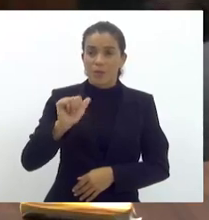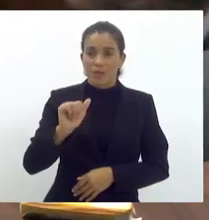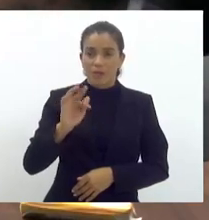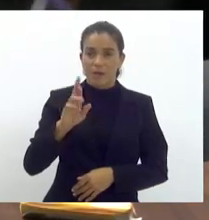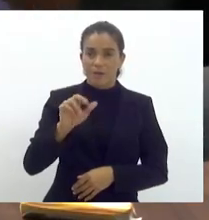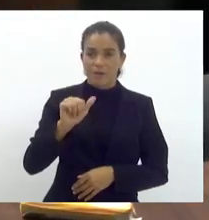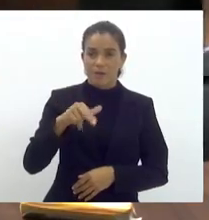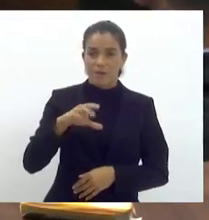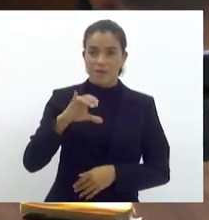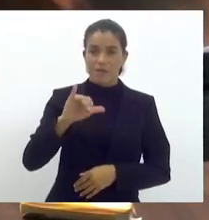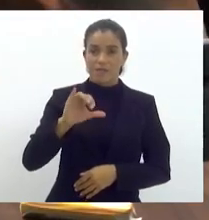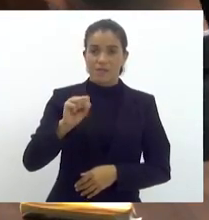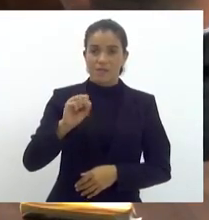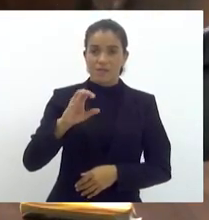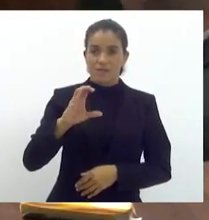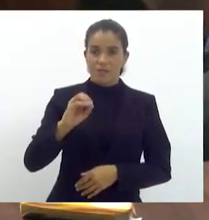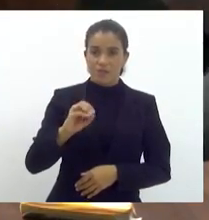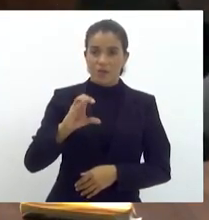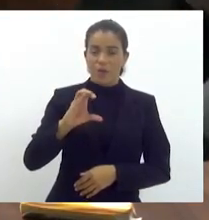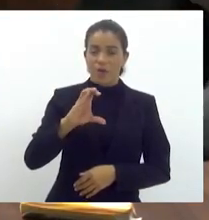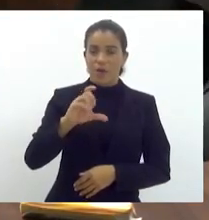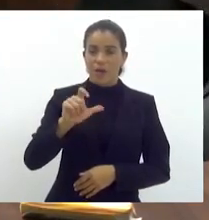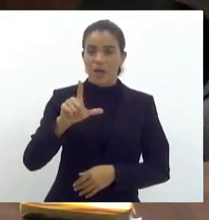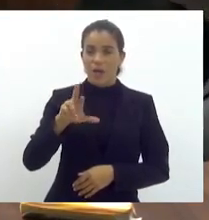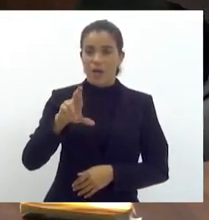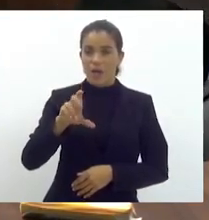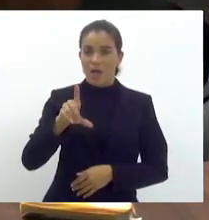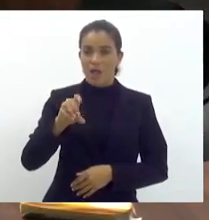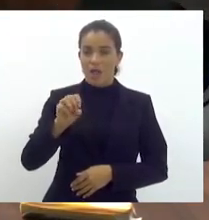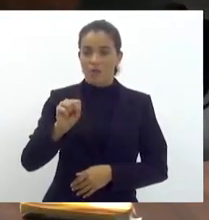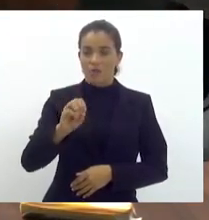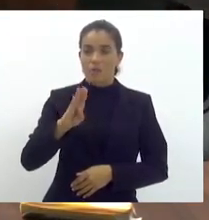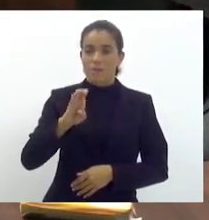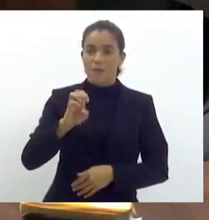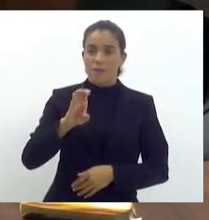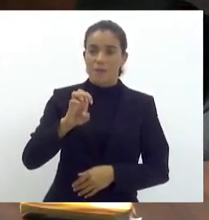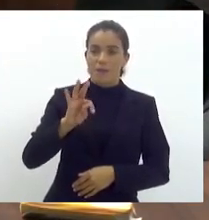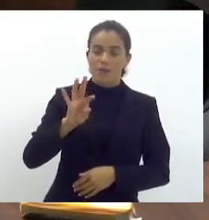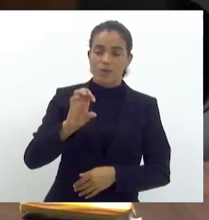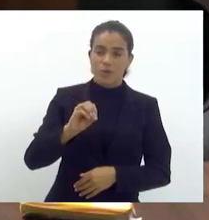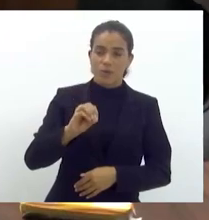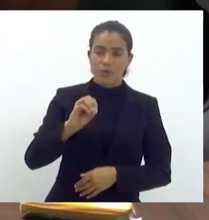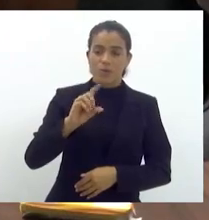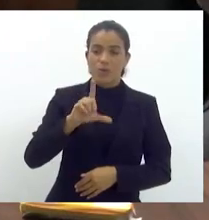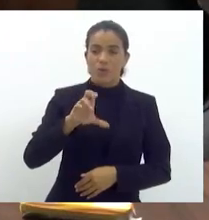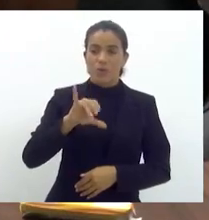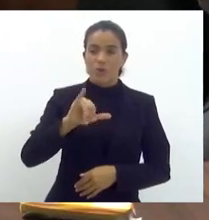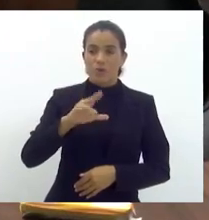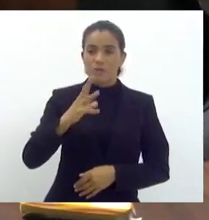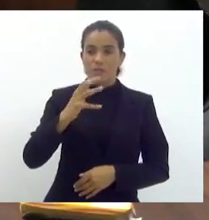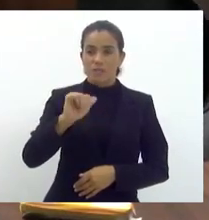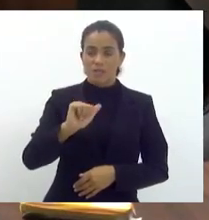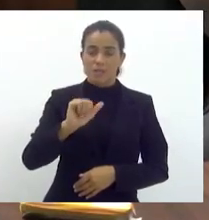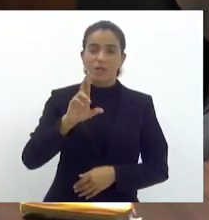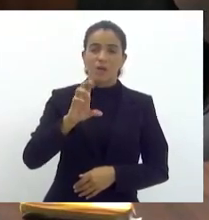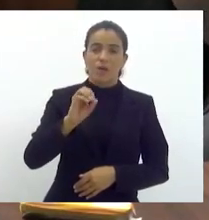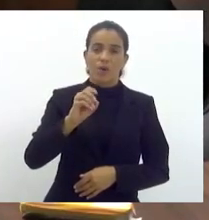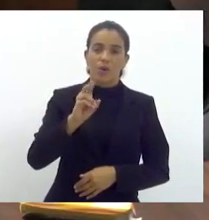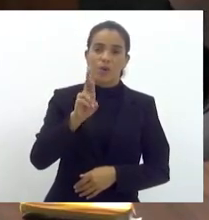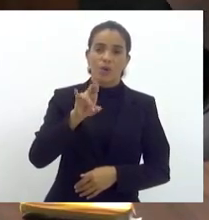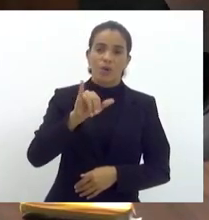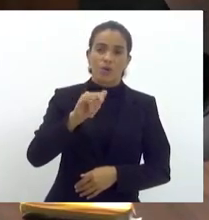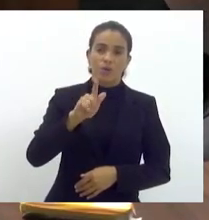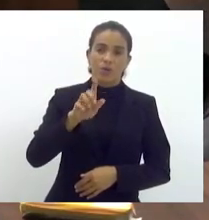Coronel Salema Carlos Macedo Bebeto Lucinha Rodrigo Amorim